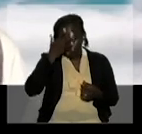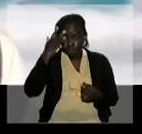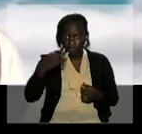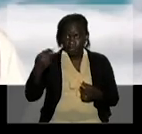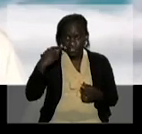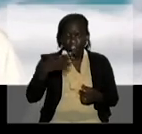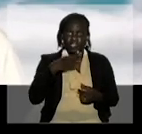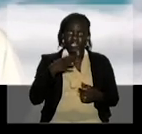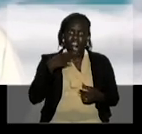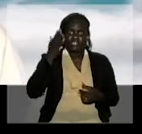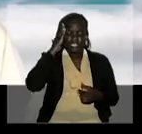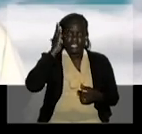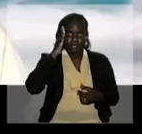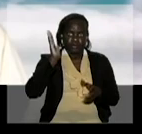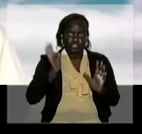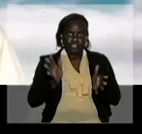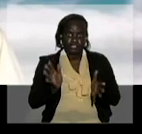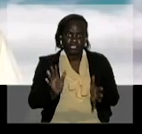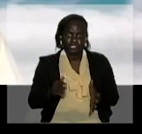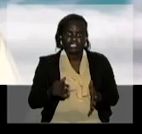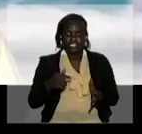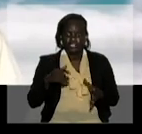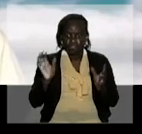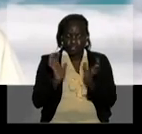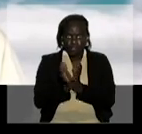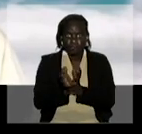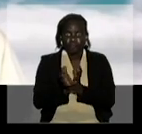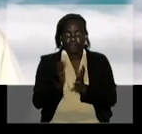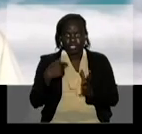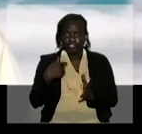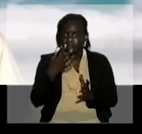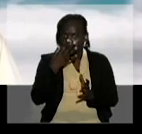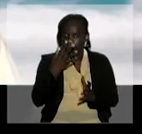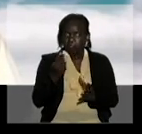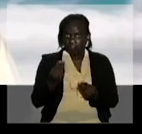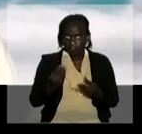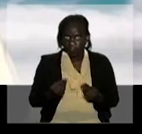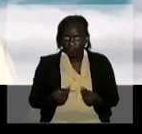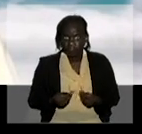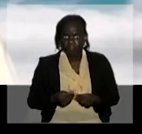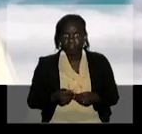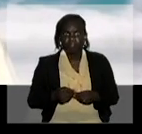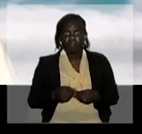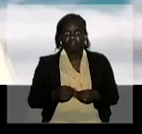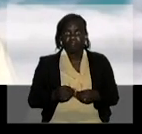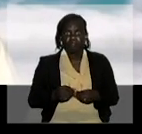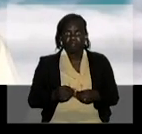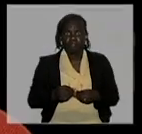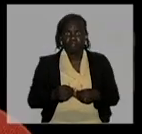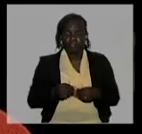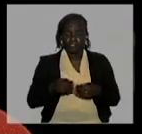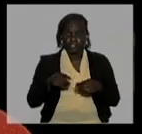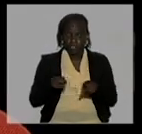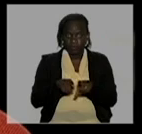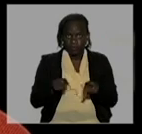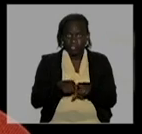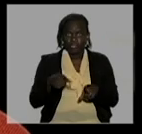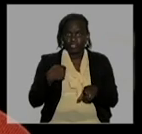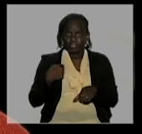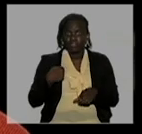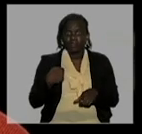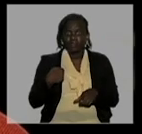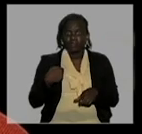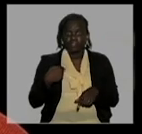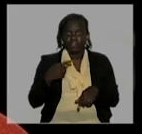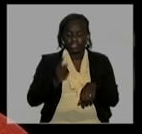algum reconhecimento com relação a essa comunidade que eu tanto admiro, né?